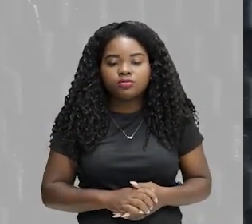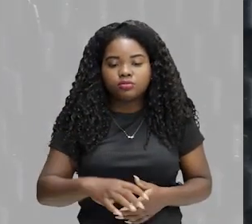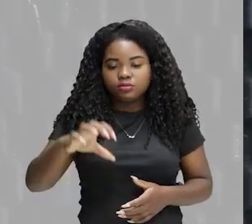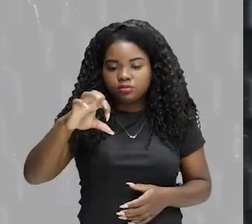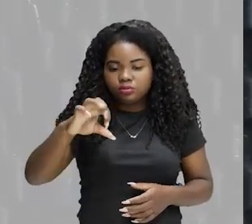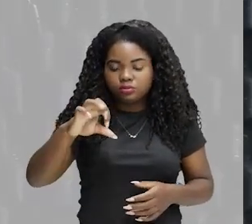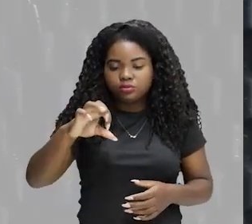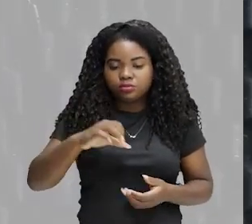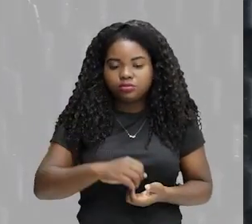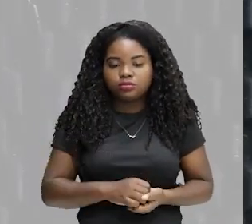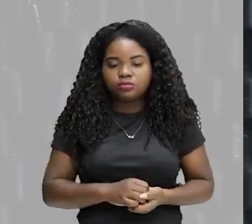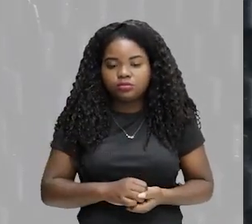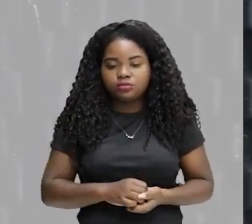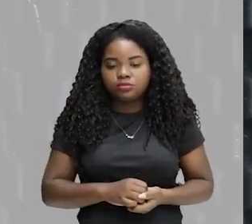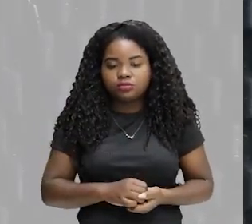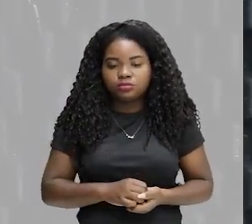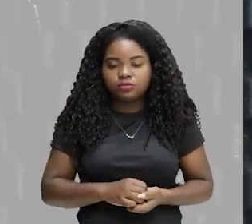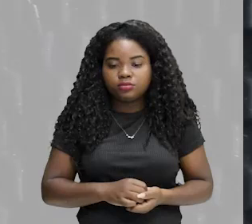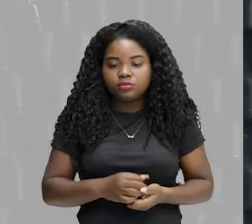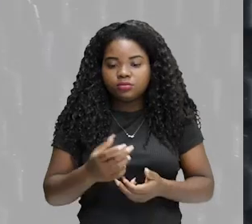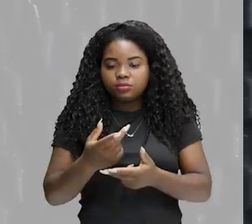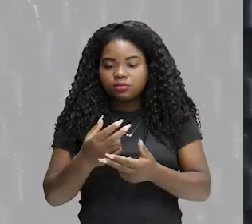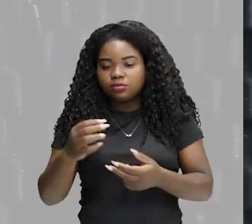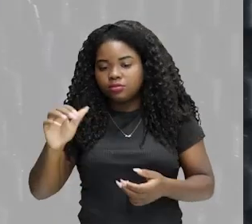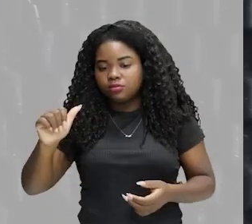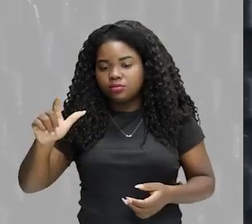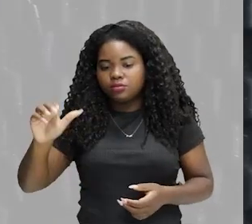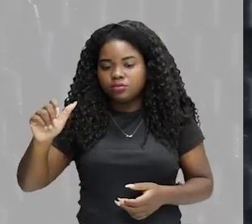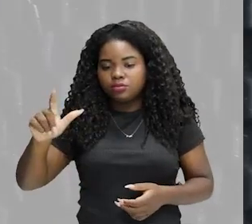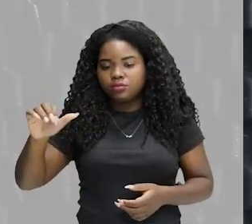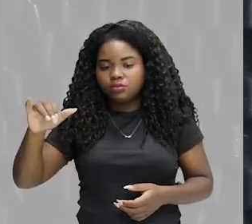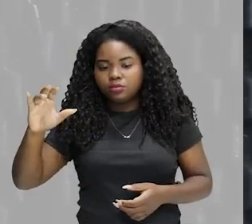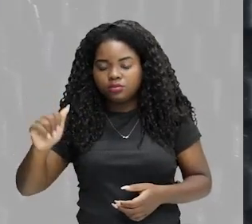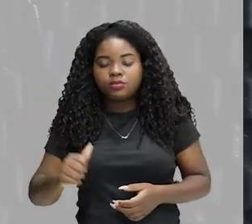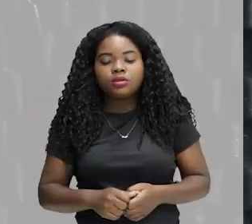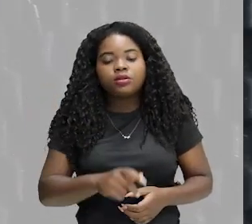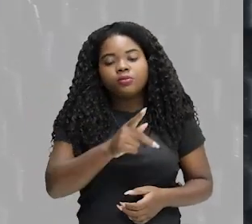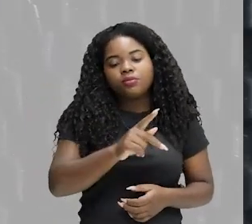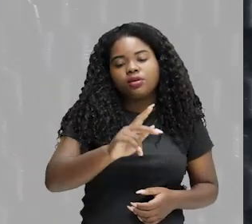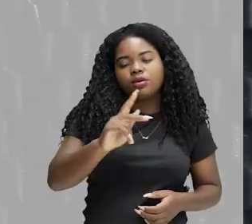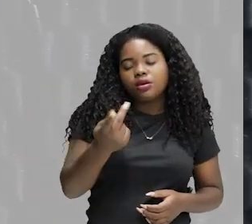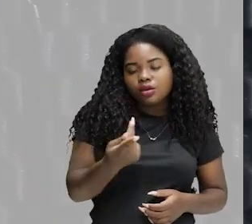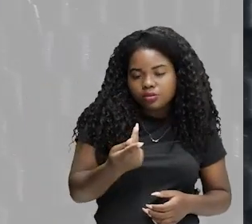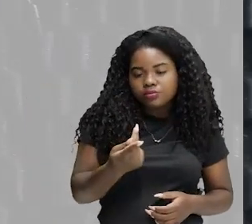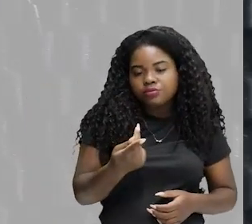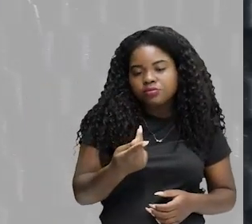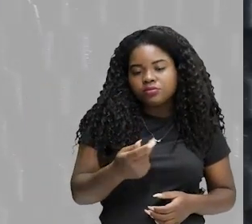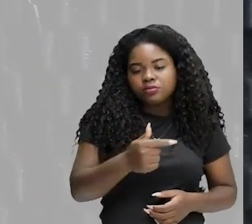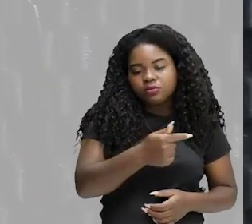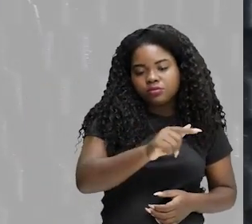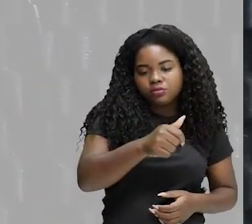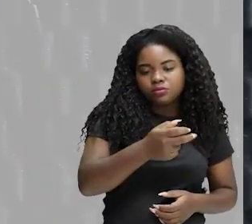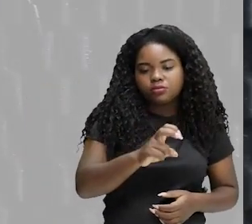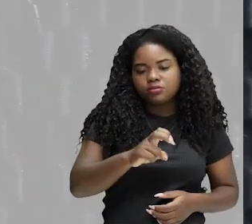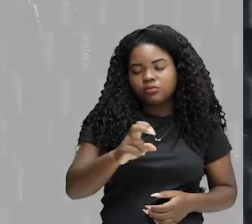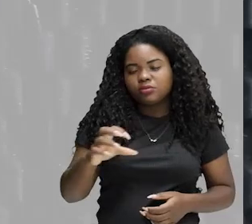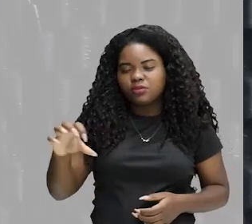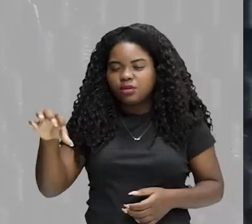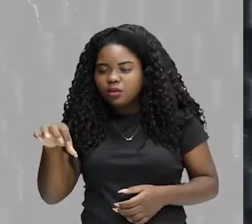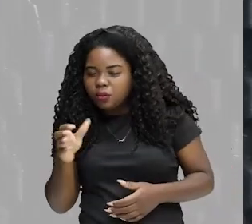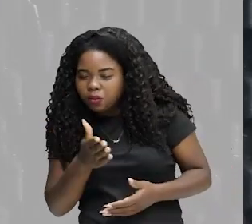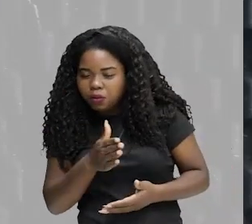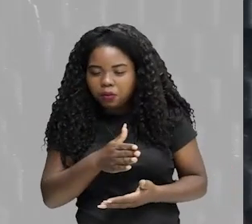a classificação é muito alcalina. Por acaso, se o pH estiver entre 7,5 e 9, então eu